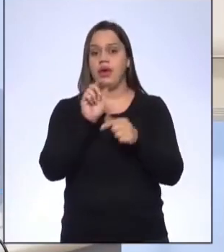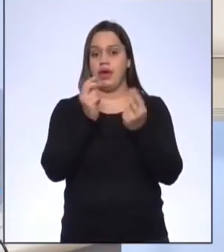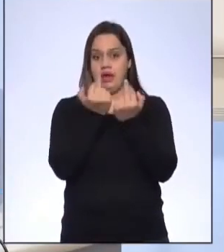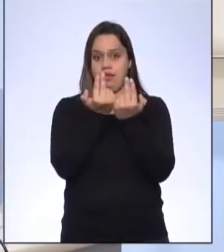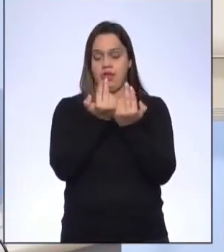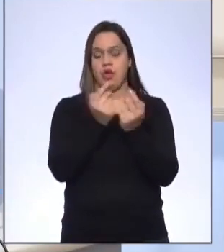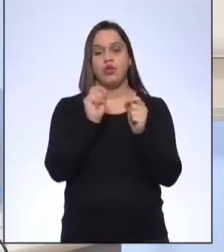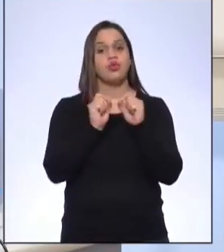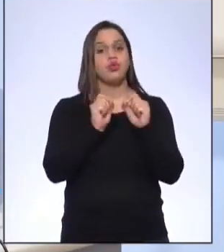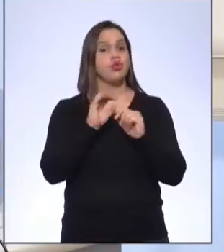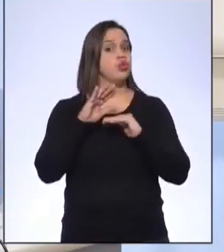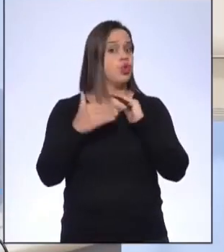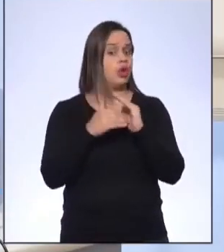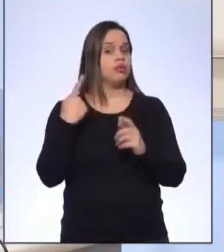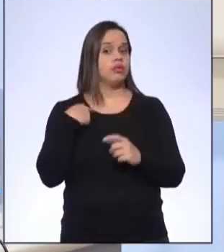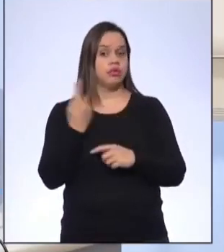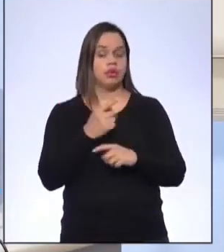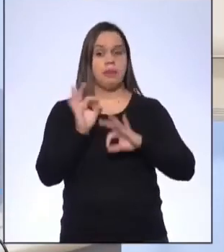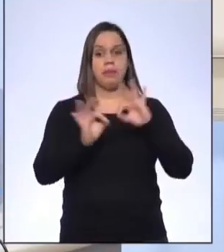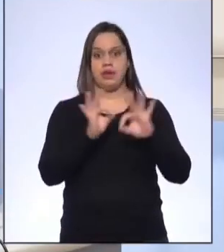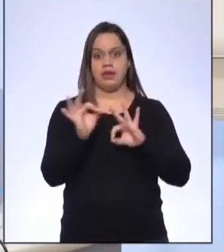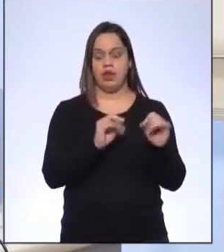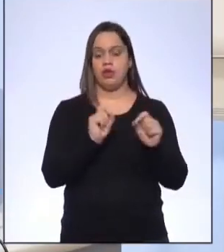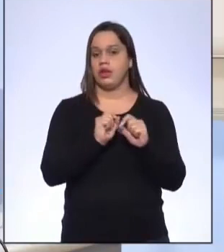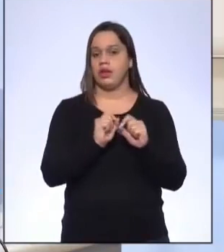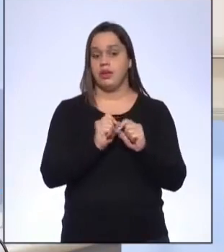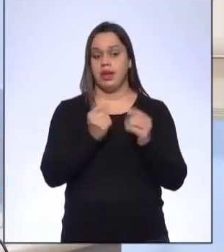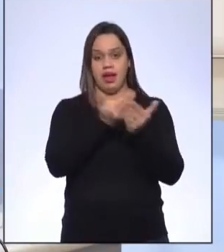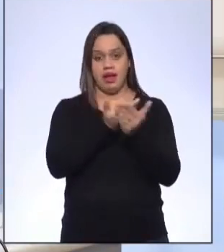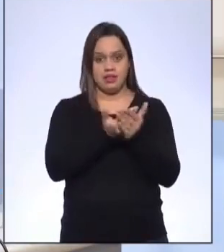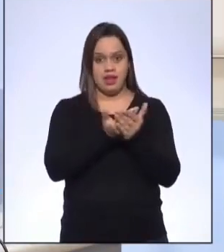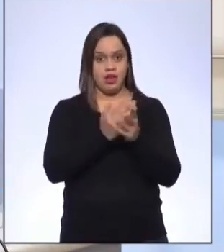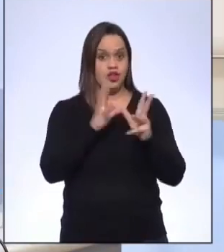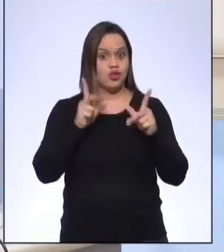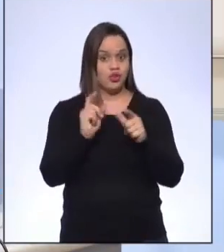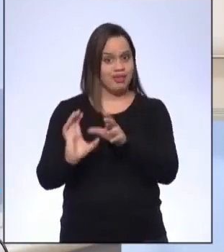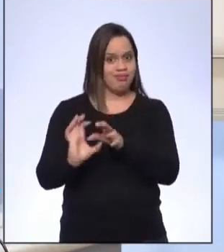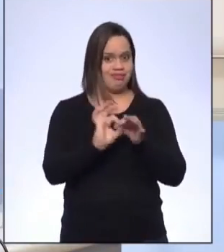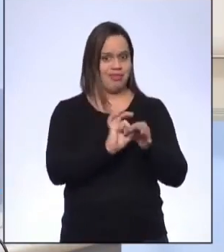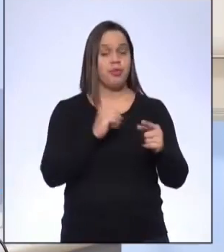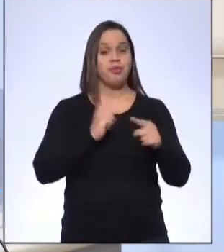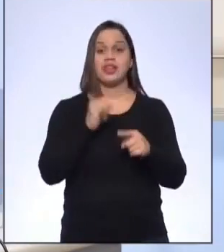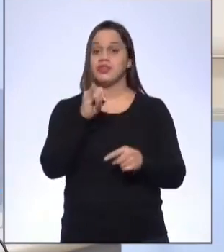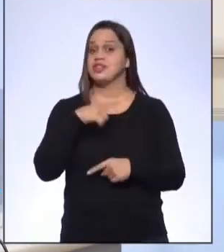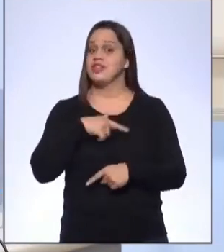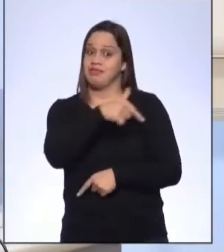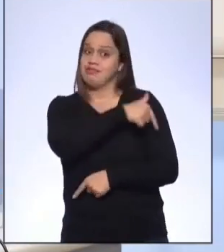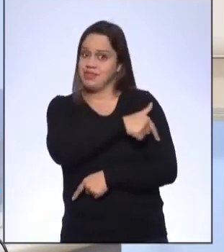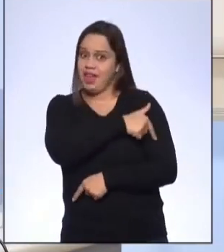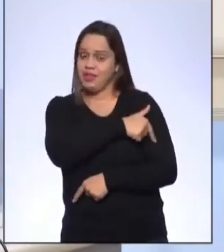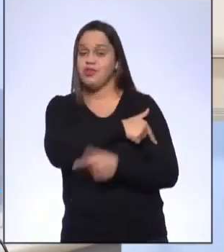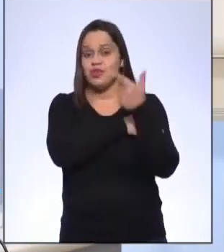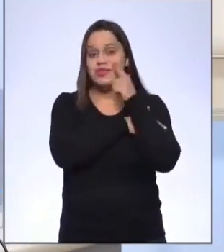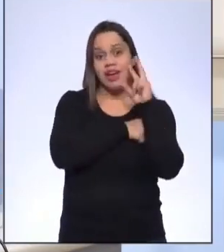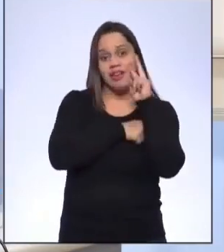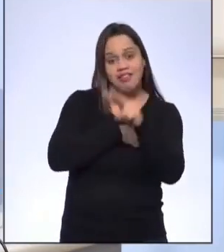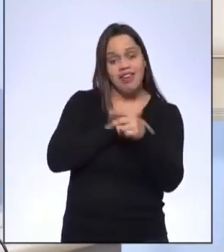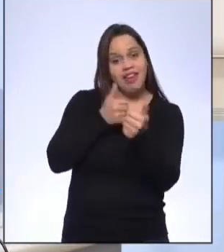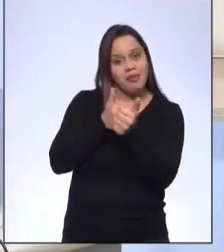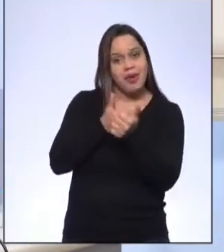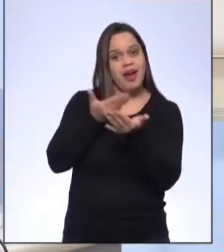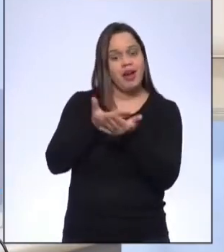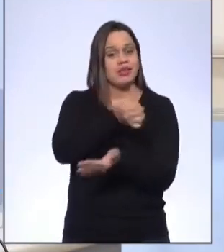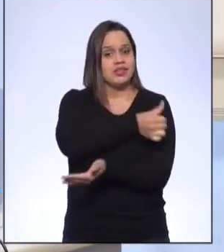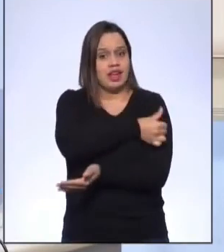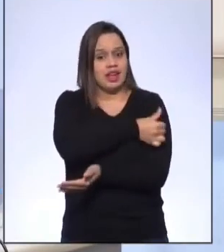correlacionadas. Então, o que acontece? Se você é do 7º e consegue assistir, por exemplo, uma aula do 6º, muito bom. Tá legal. Se você é do 6º,